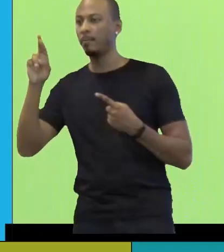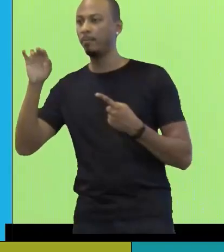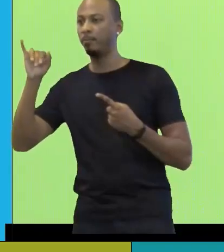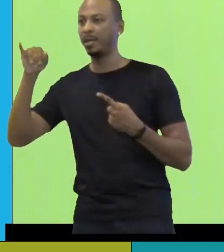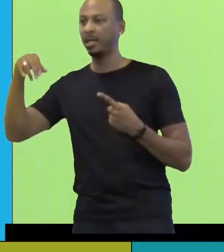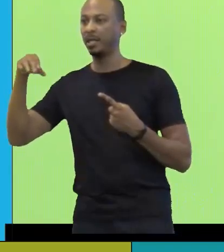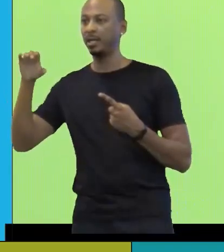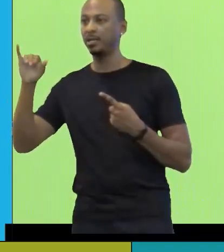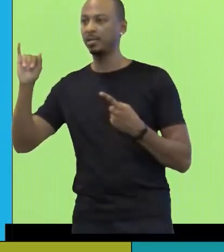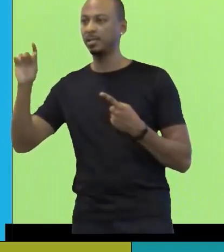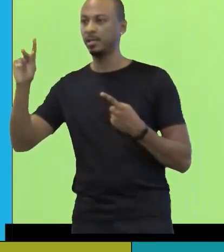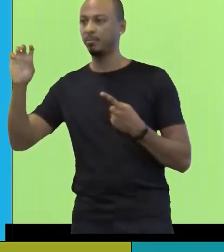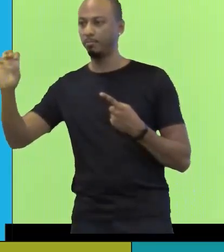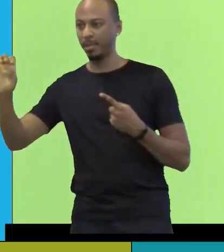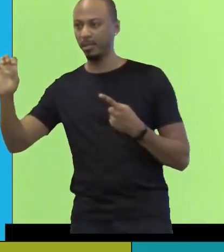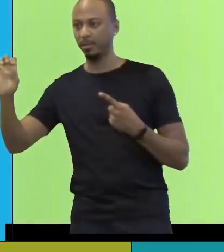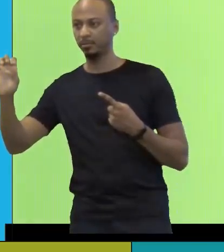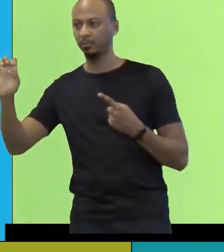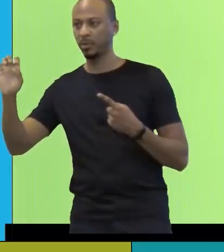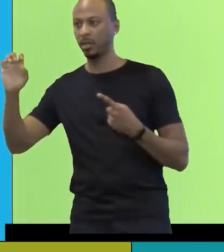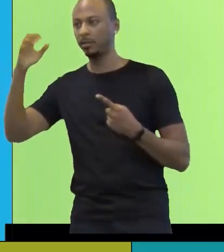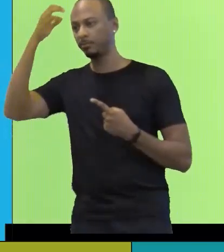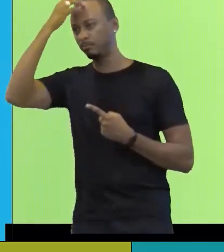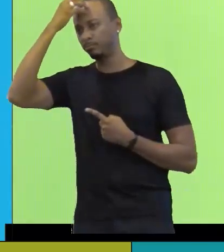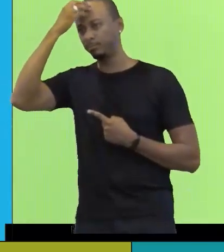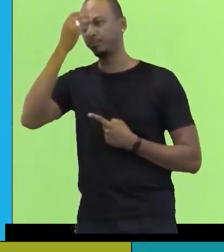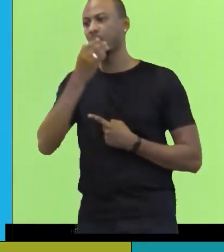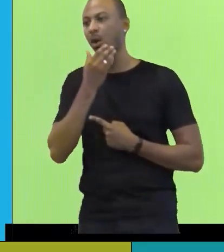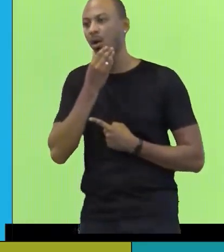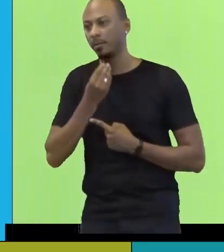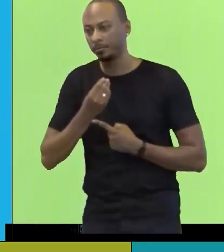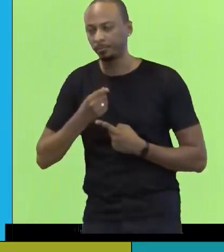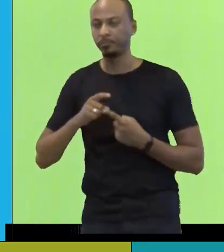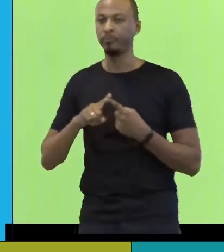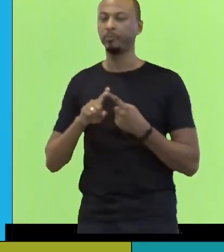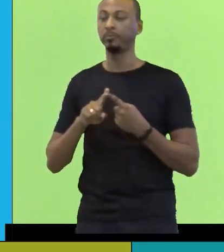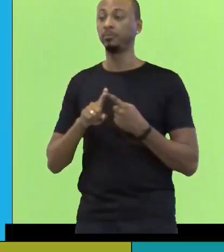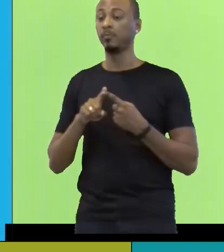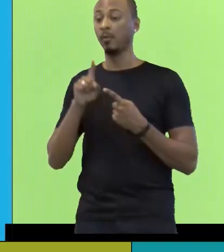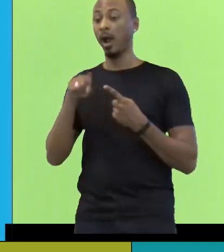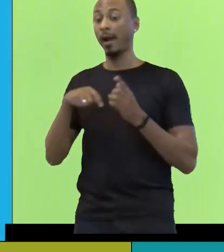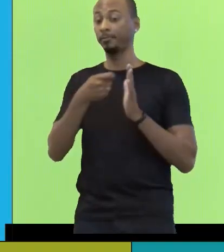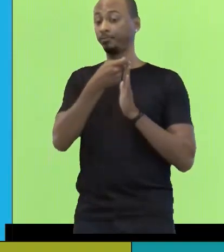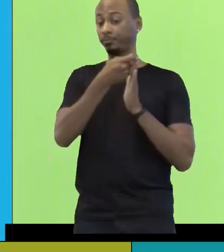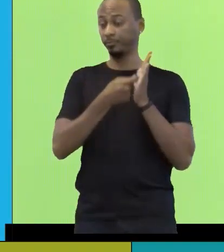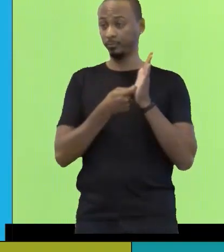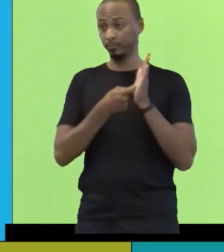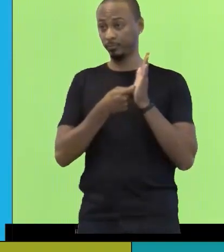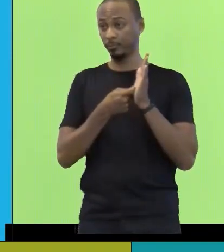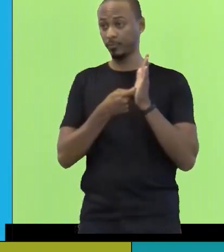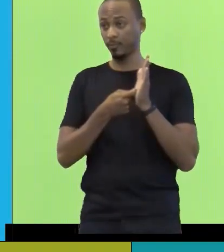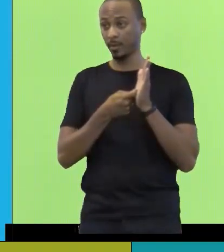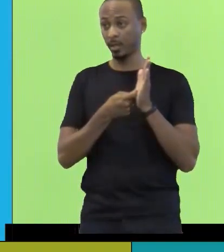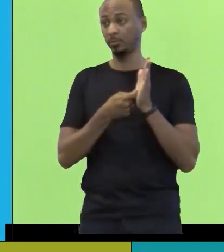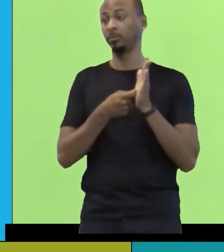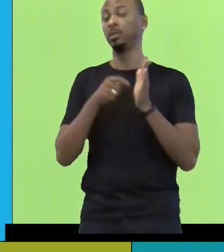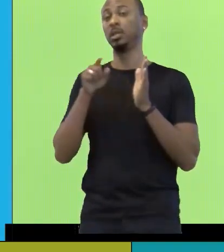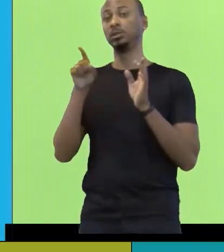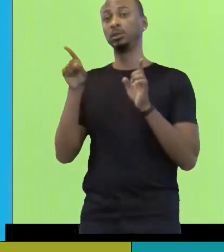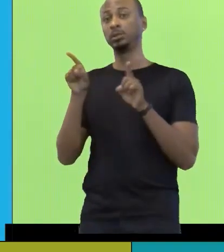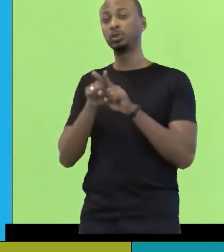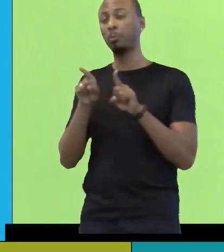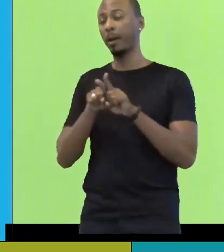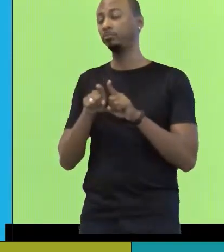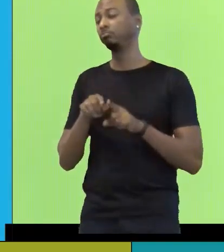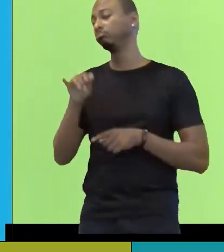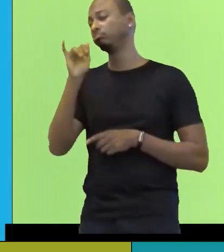de Maquiavel. O Príncipe de Maquiavel foi uma obra escrita por ele ao mesmo tempo em